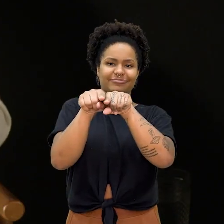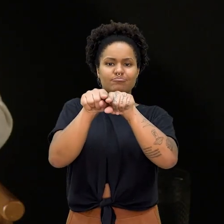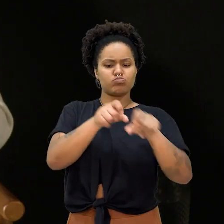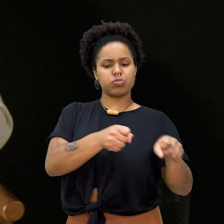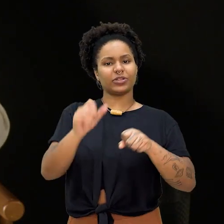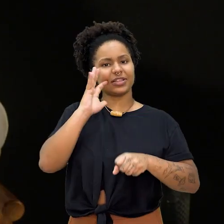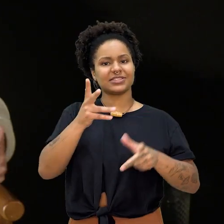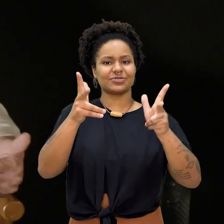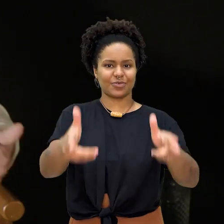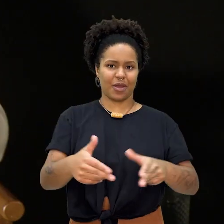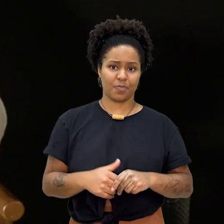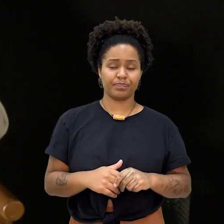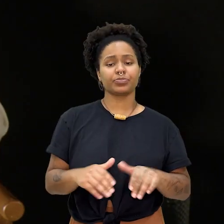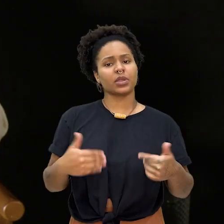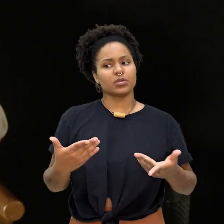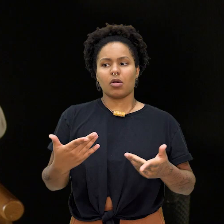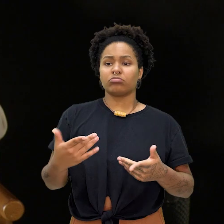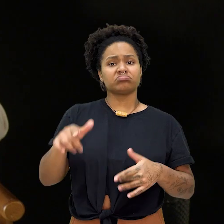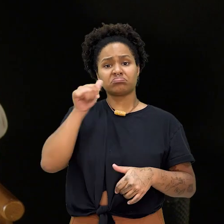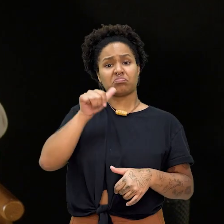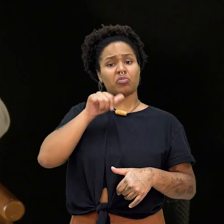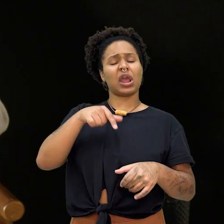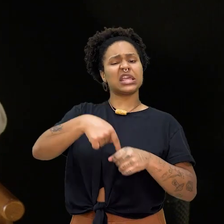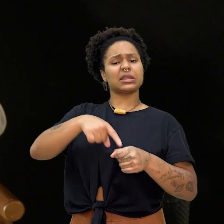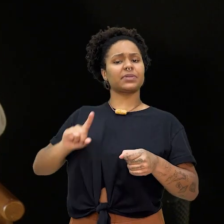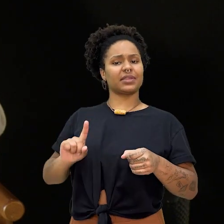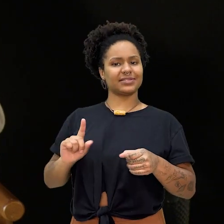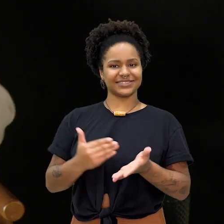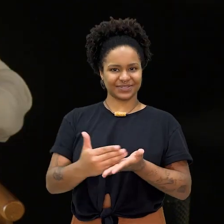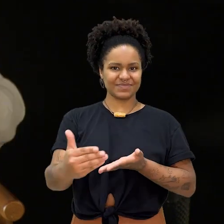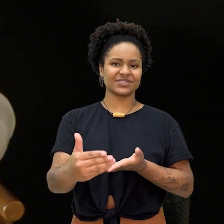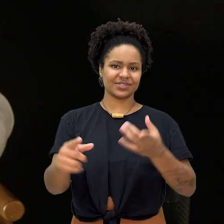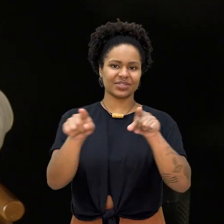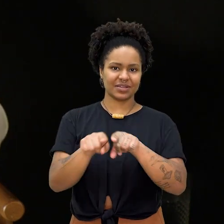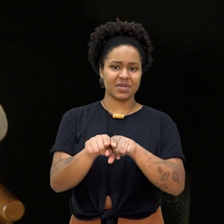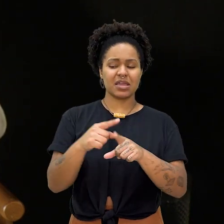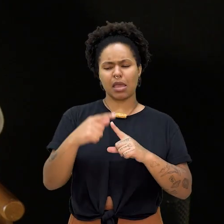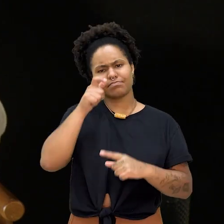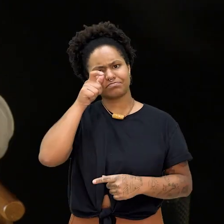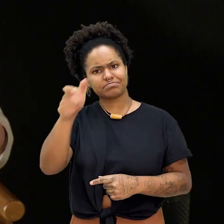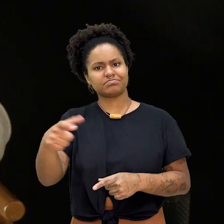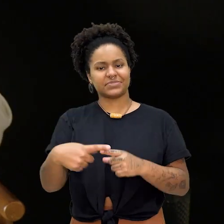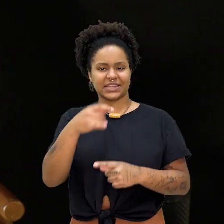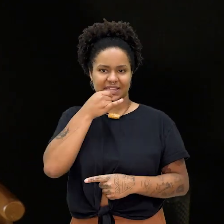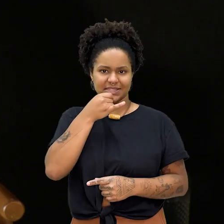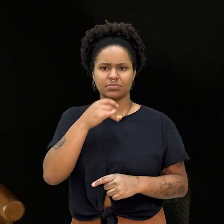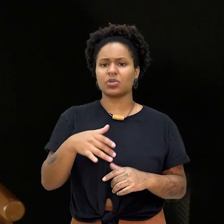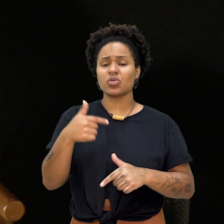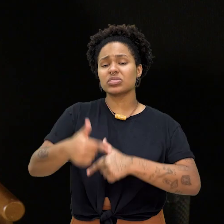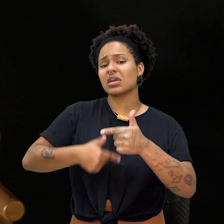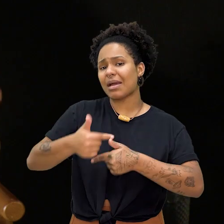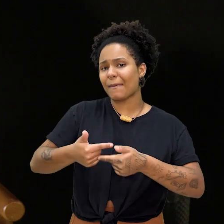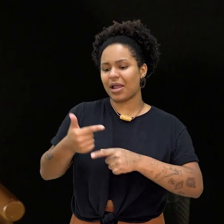de decisão. Isso deu muita independência para elas também. E é muito interessante porque, por exemplo, qual